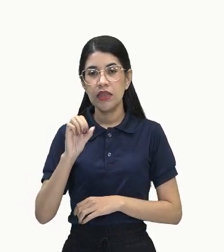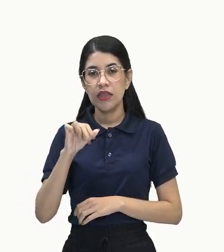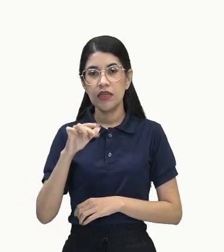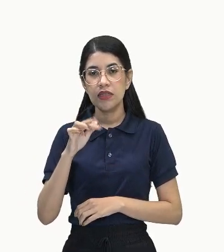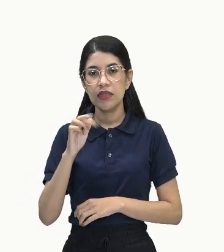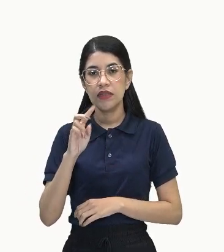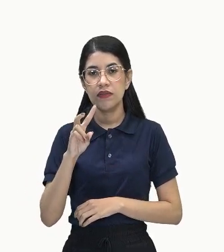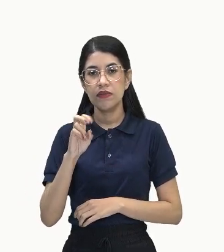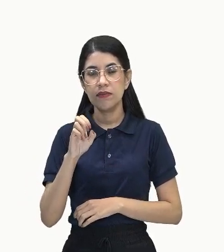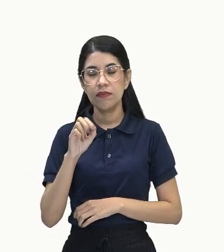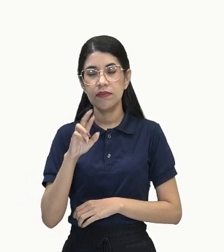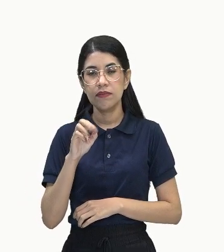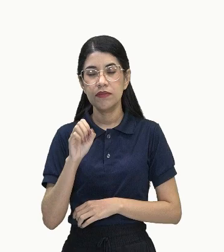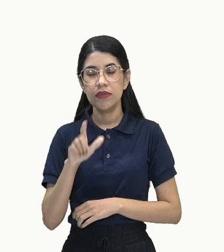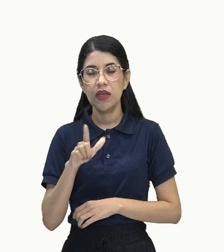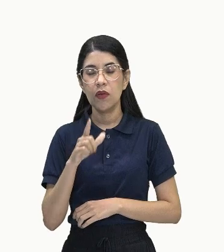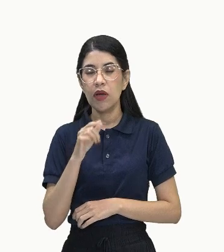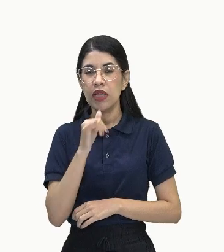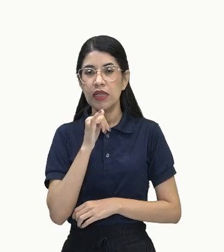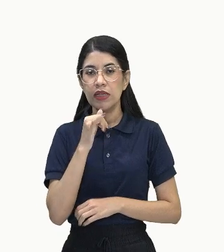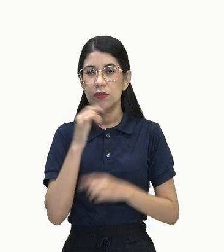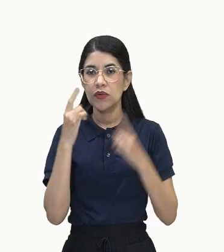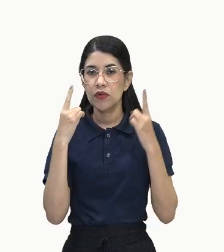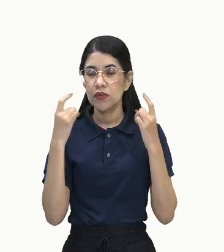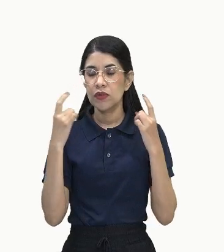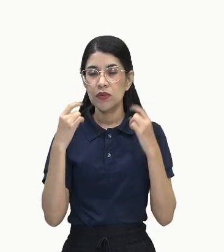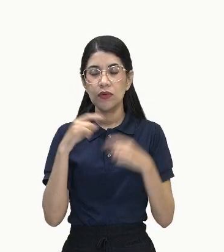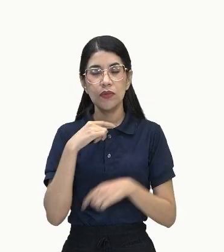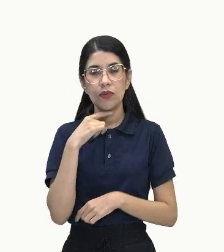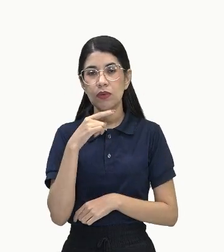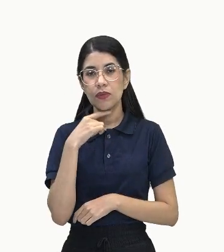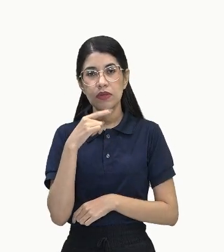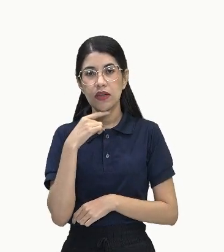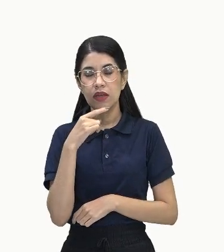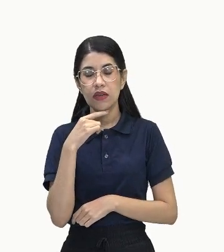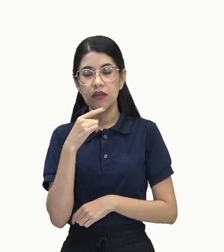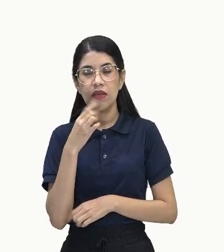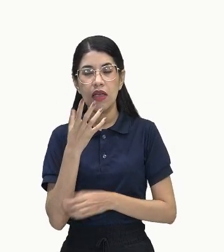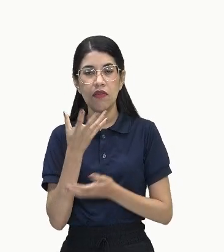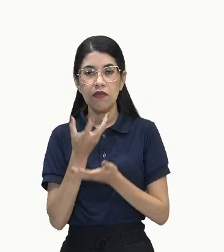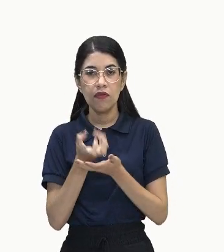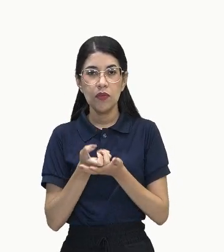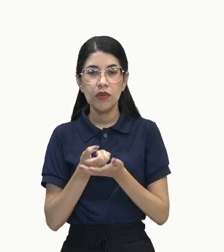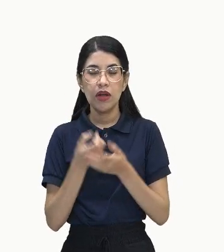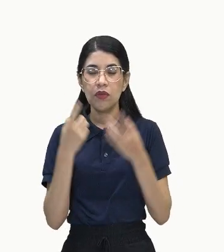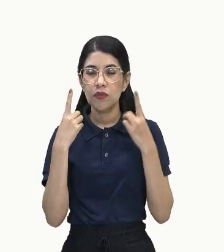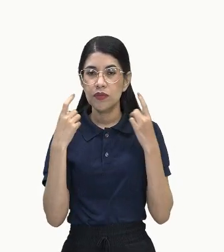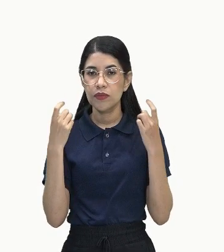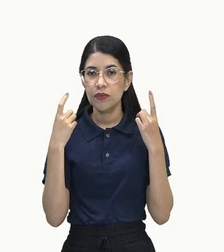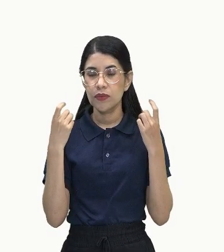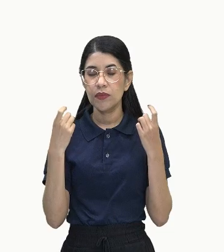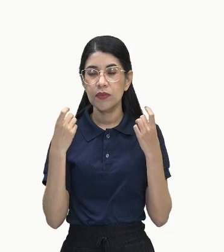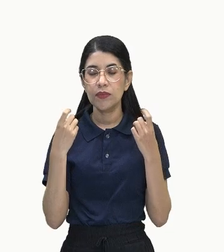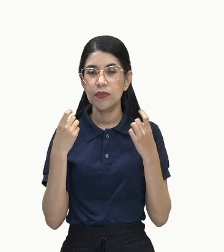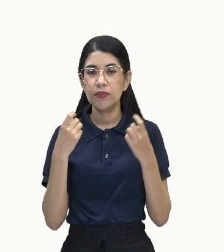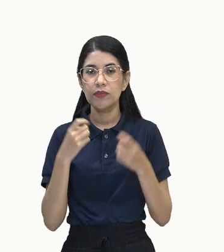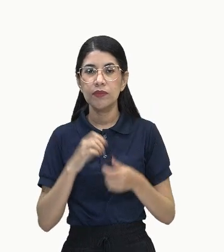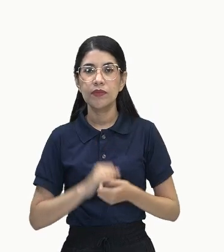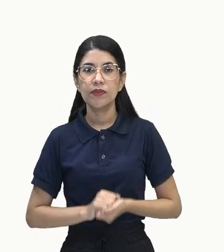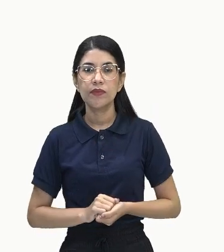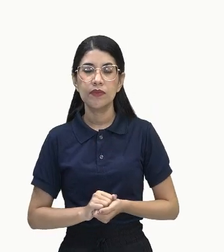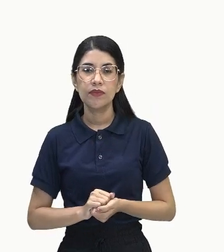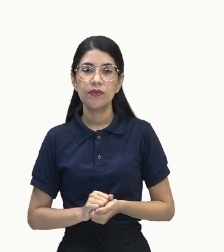onda longitudinal, não pode ser polarizada. Não posso filtrar o som, né, com a